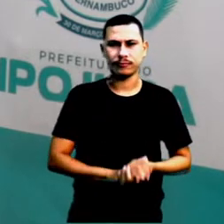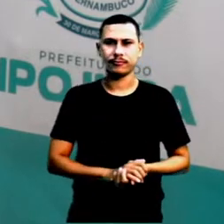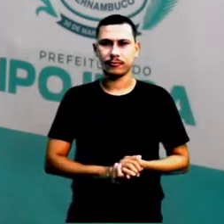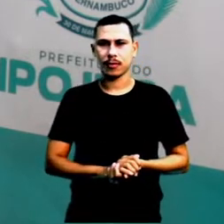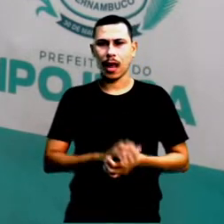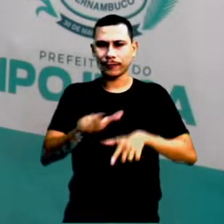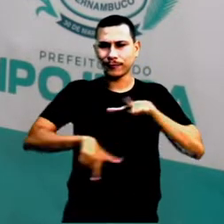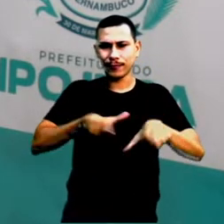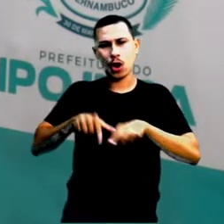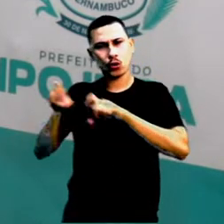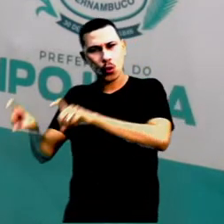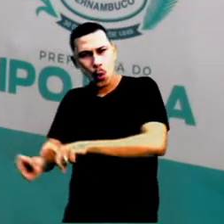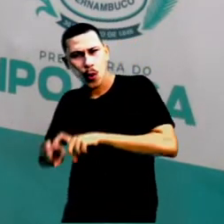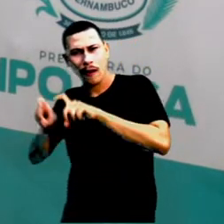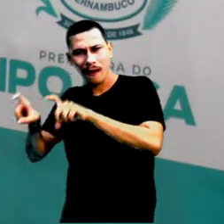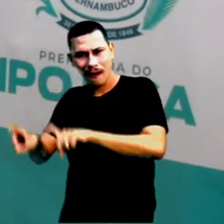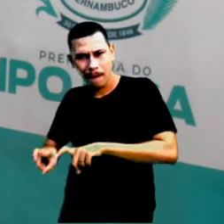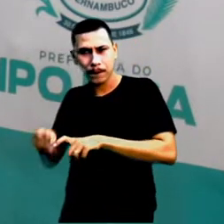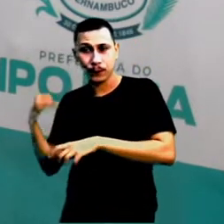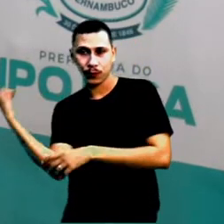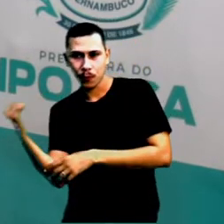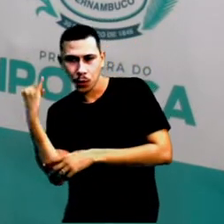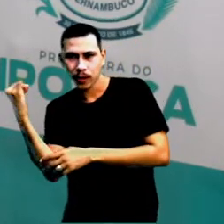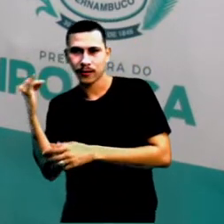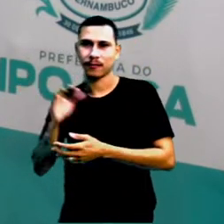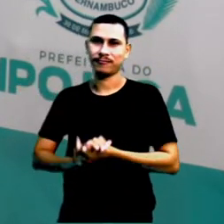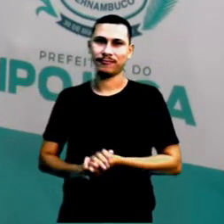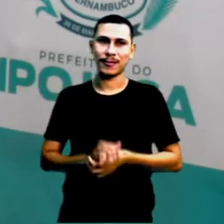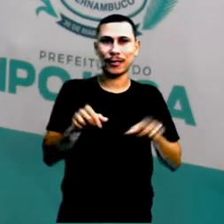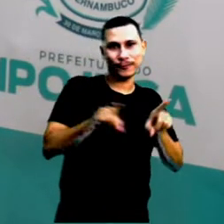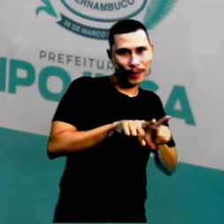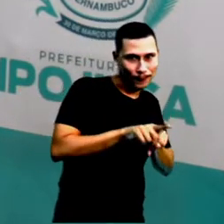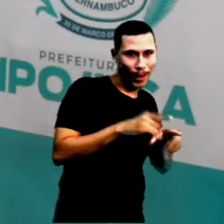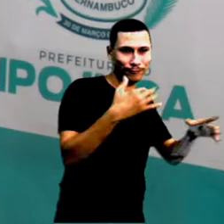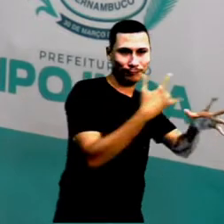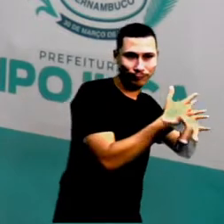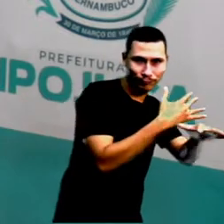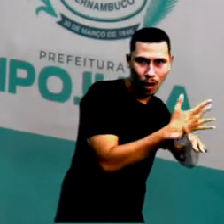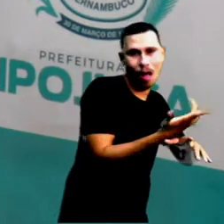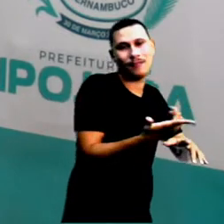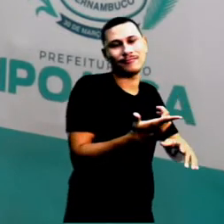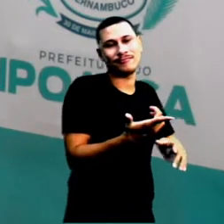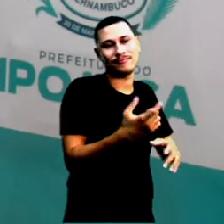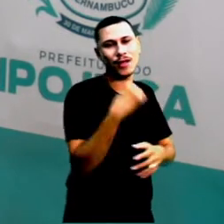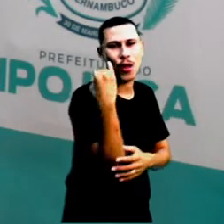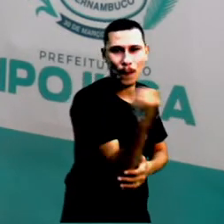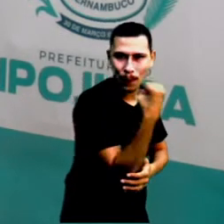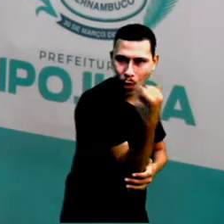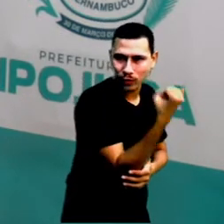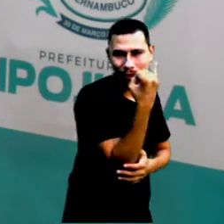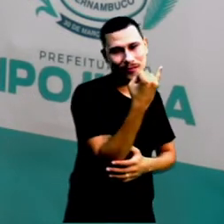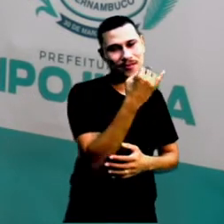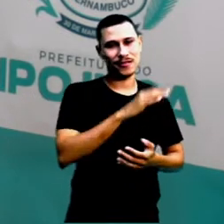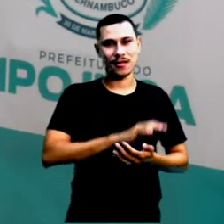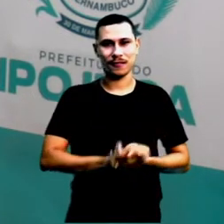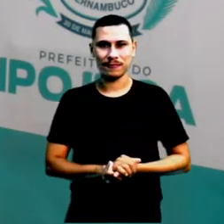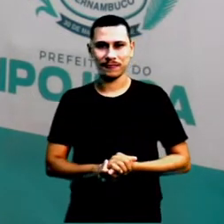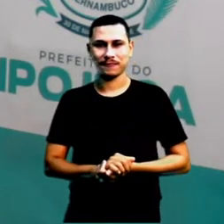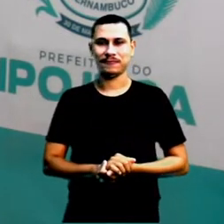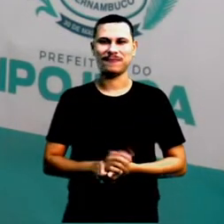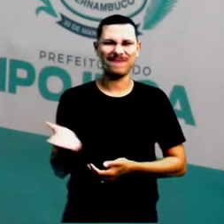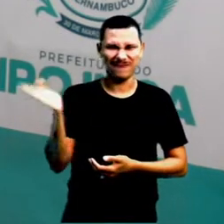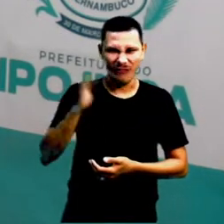cidade, e também o trabalho na cidade, as indústrias que têm relação, que mandam alguns produtos para o